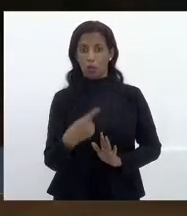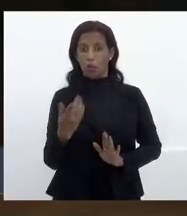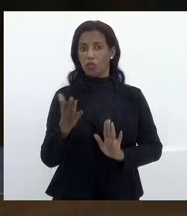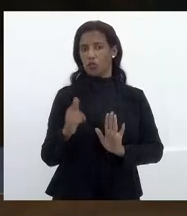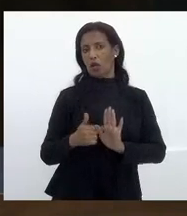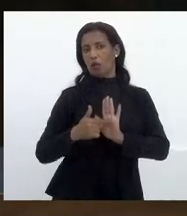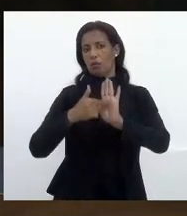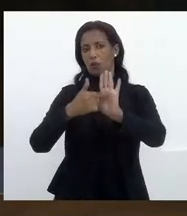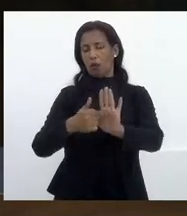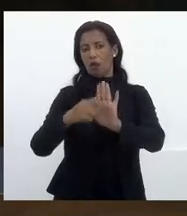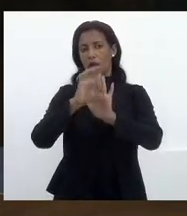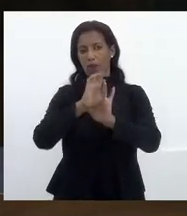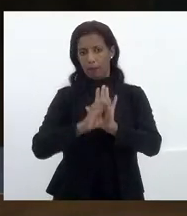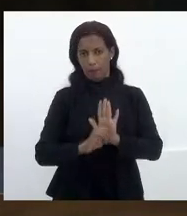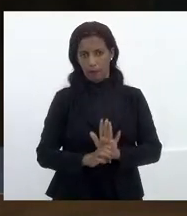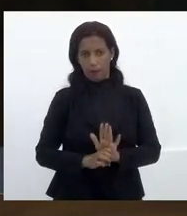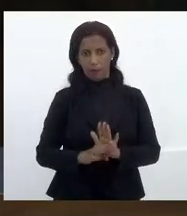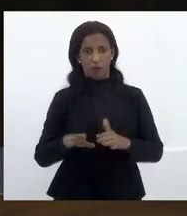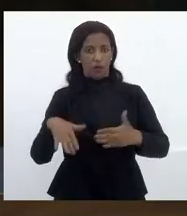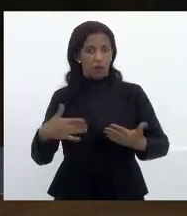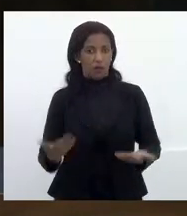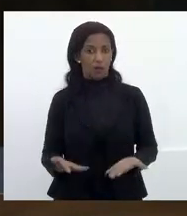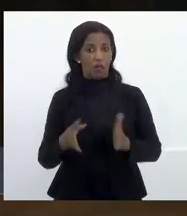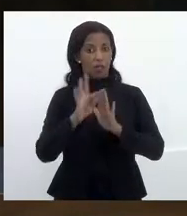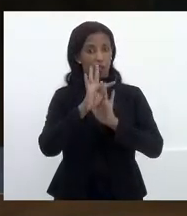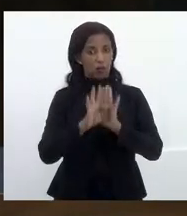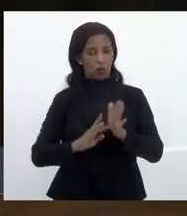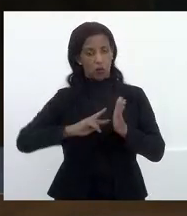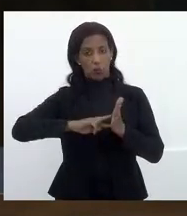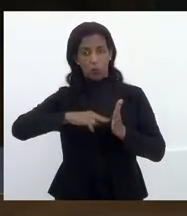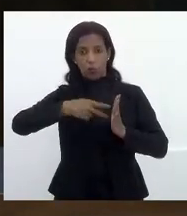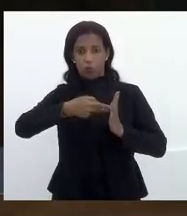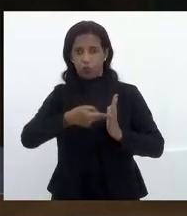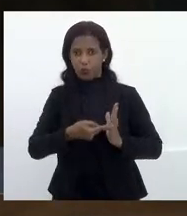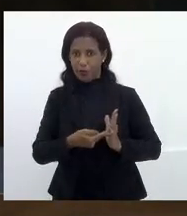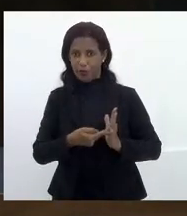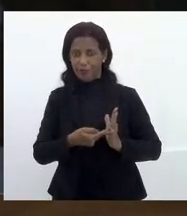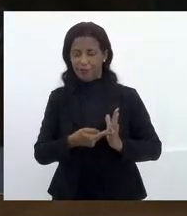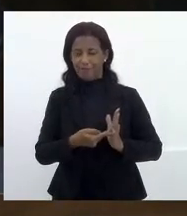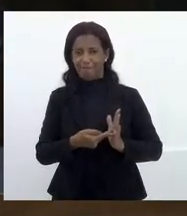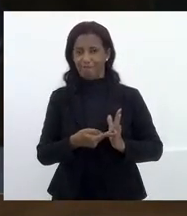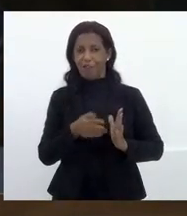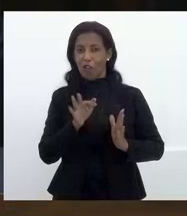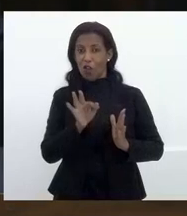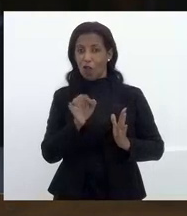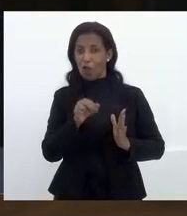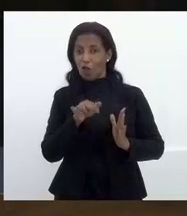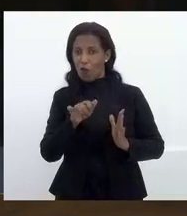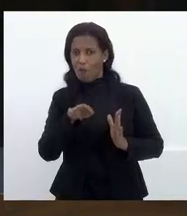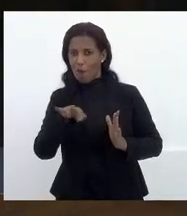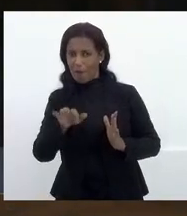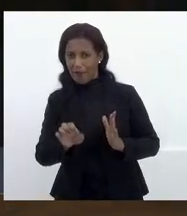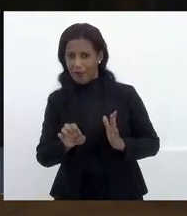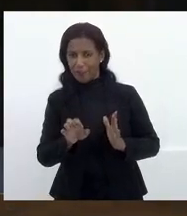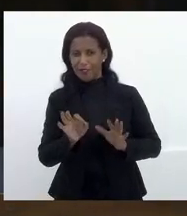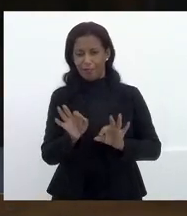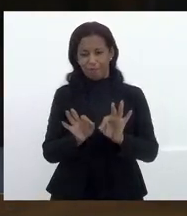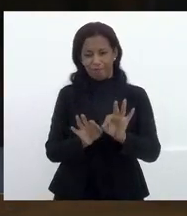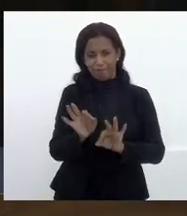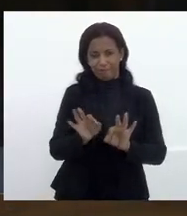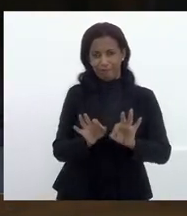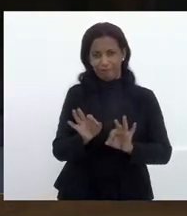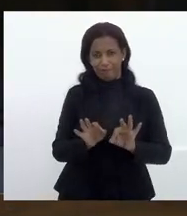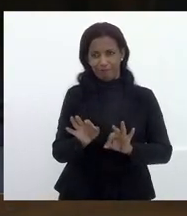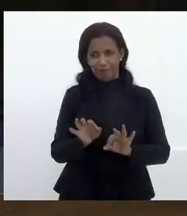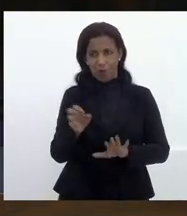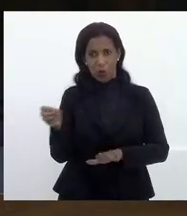emendas E aí uma vez que o texto é alterado formalmente Sérgio formalmente